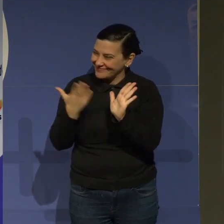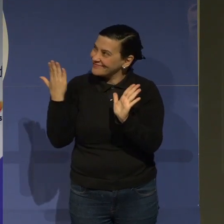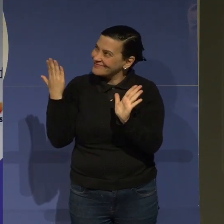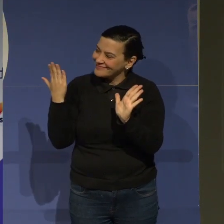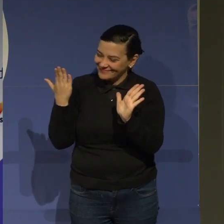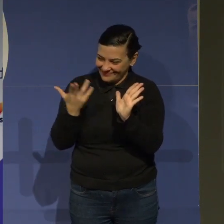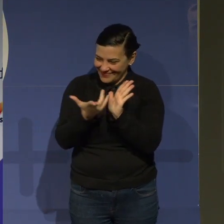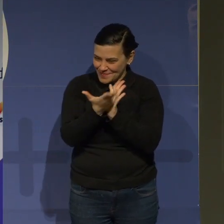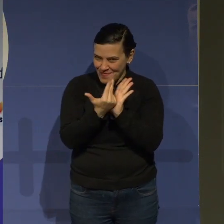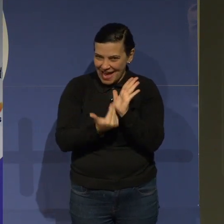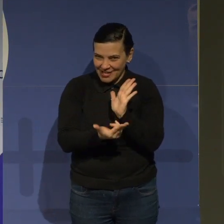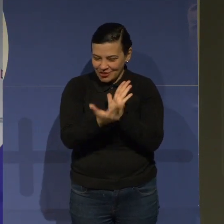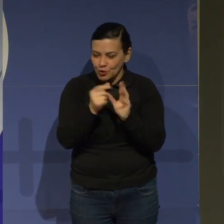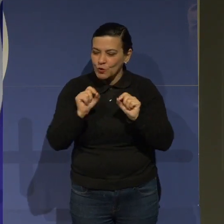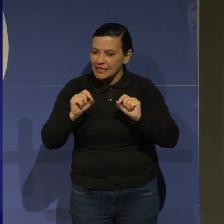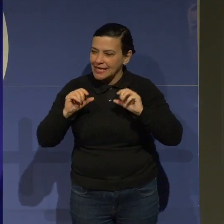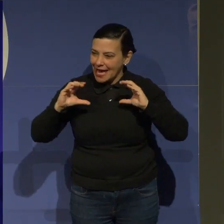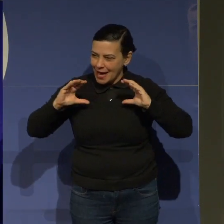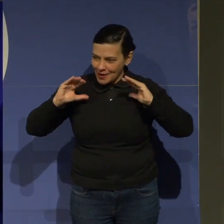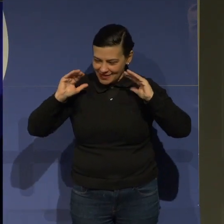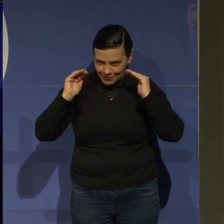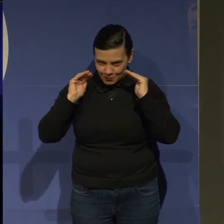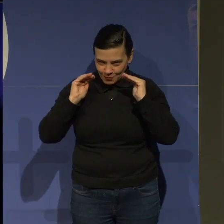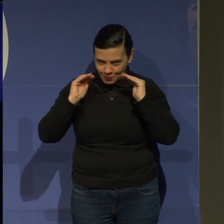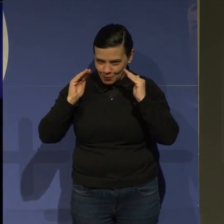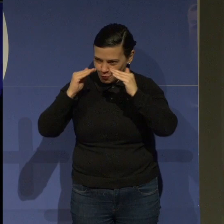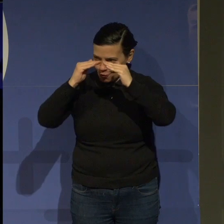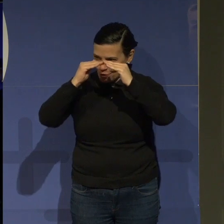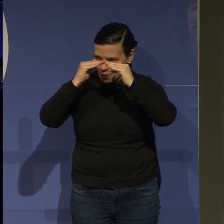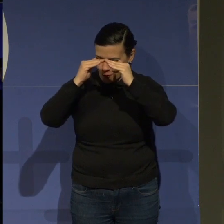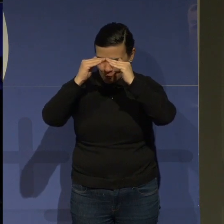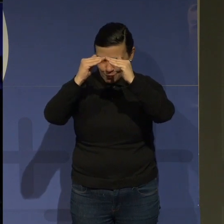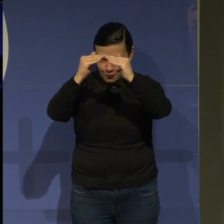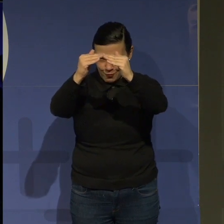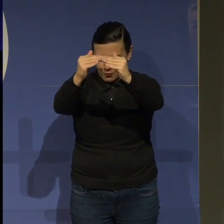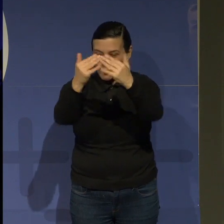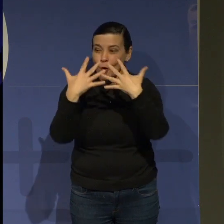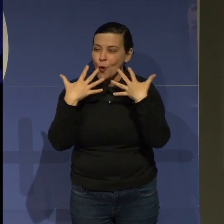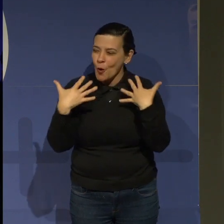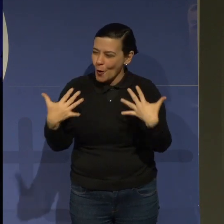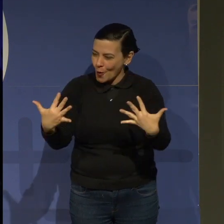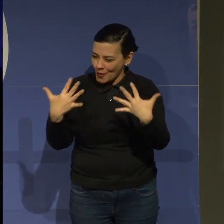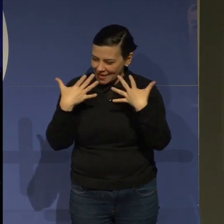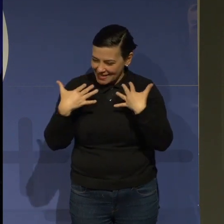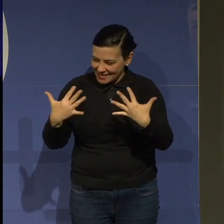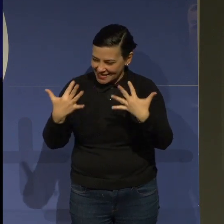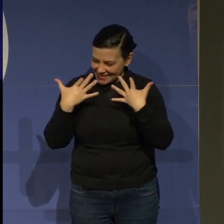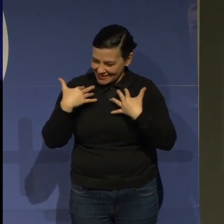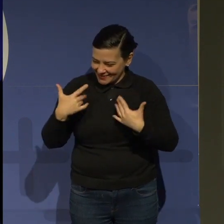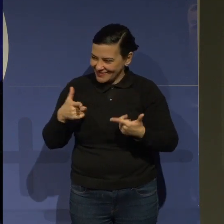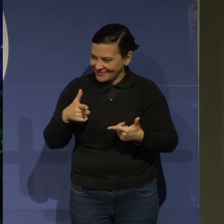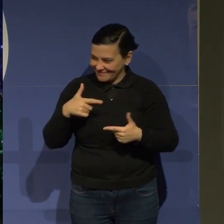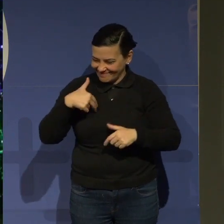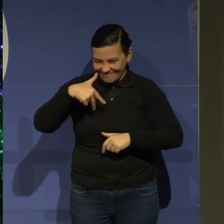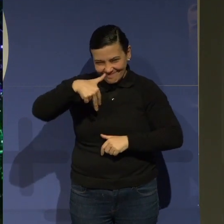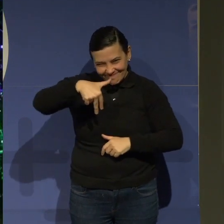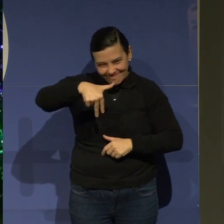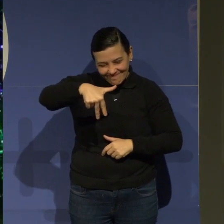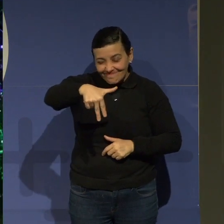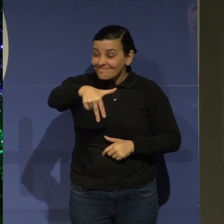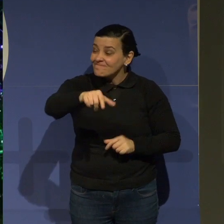que é um túnel colorido. Eu acho que é do Japão, essa imagem. No final, tem as referências.